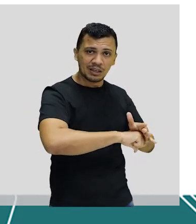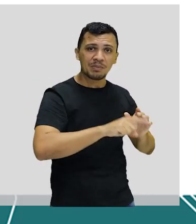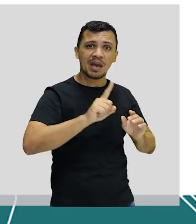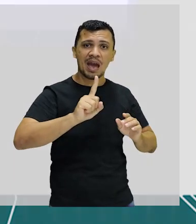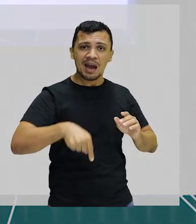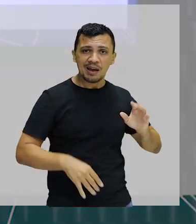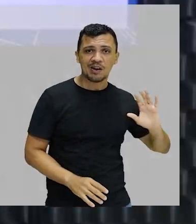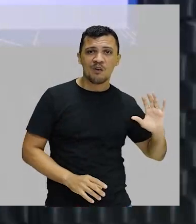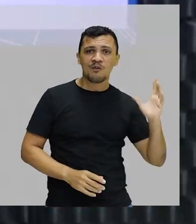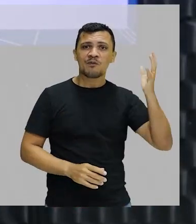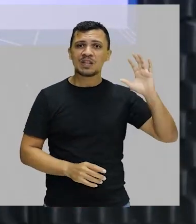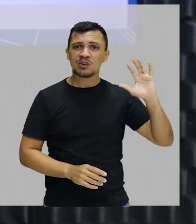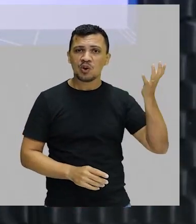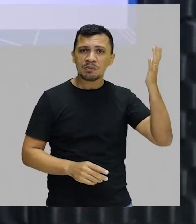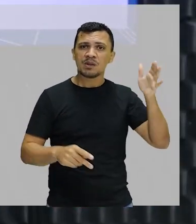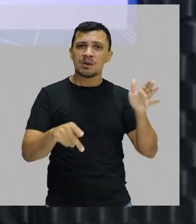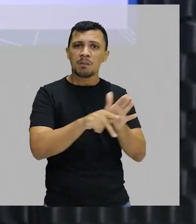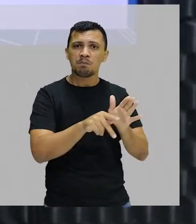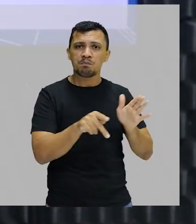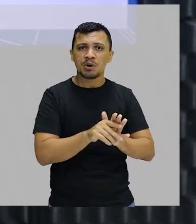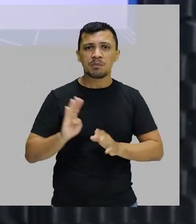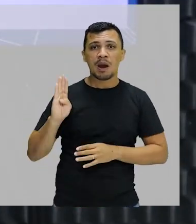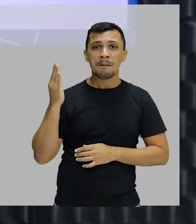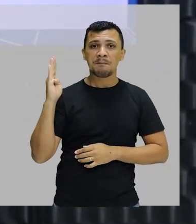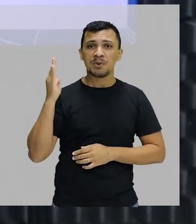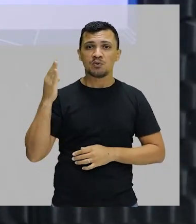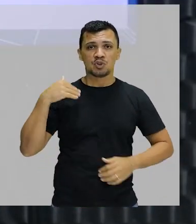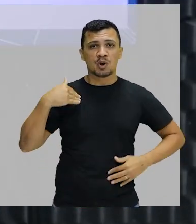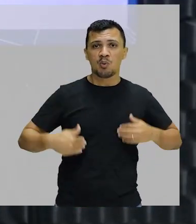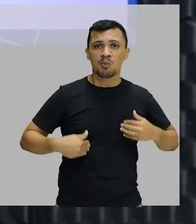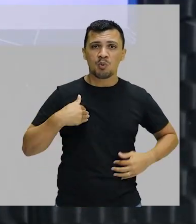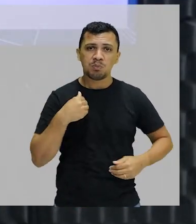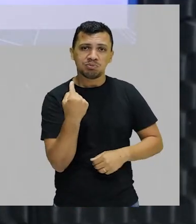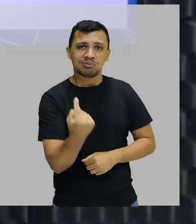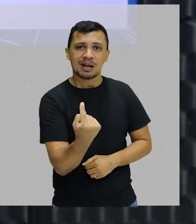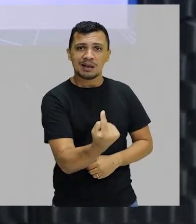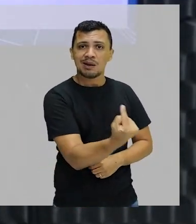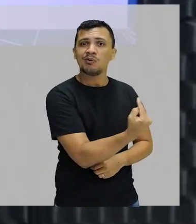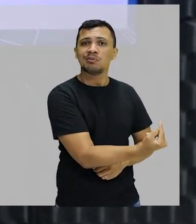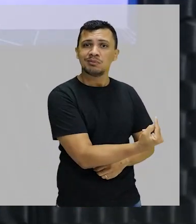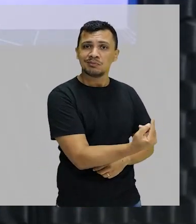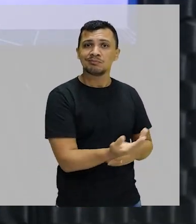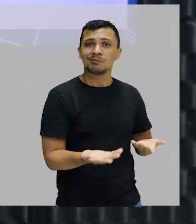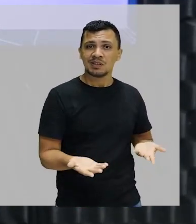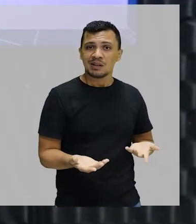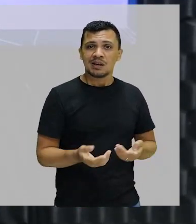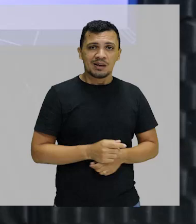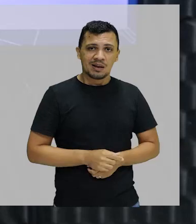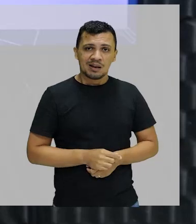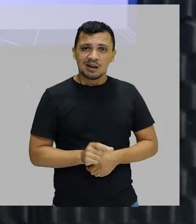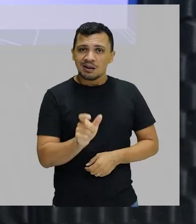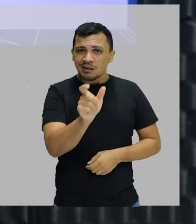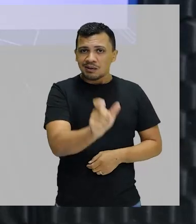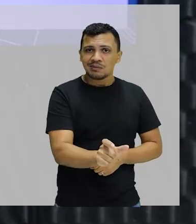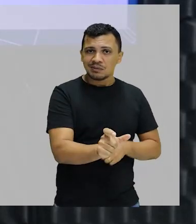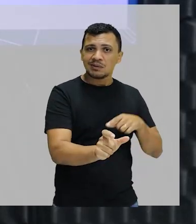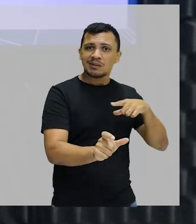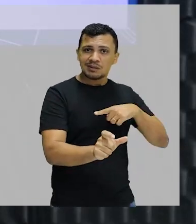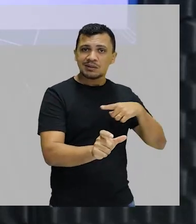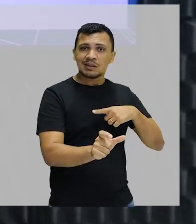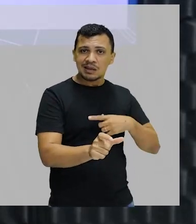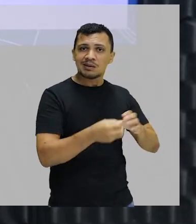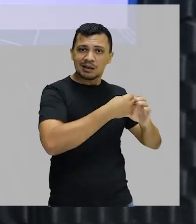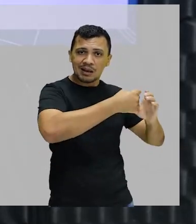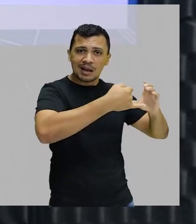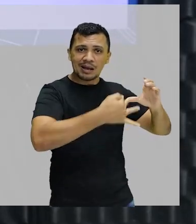uma predisposição dos indivíduos, de acordo com sua característica biológica, a cometerem ou não cometerem delitos,